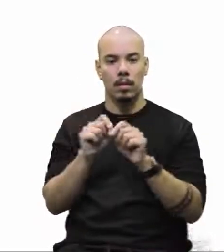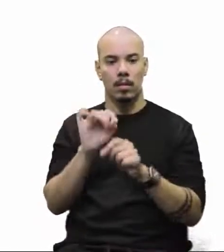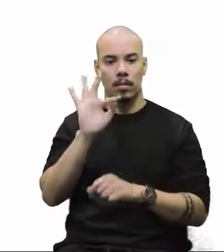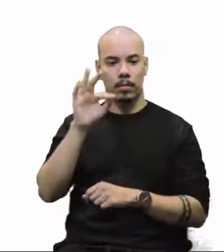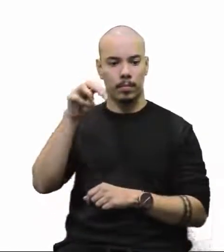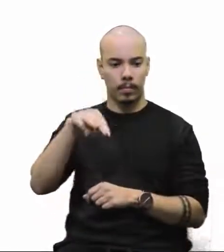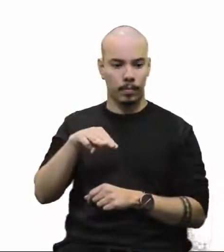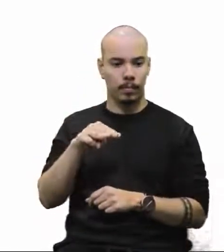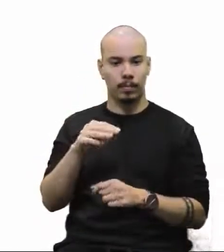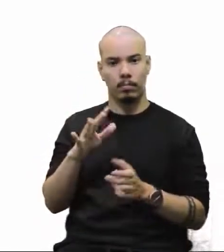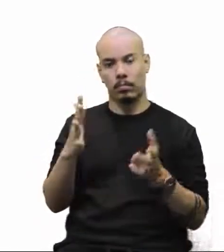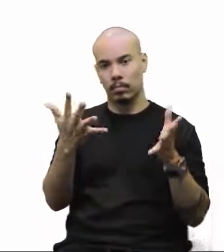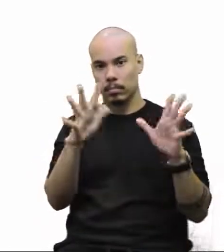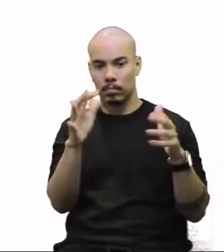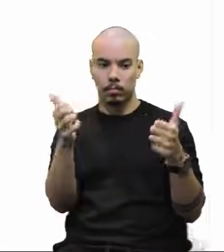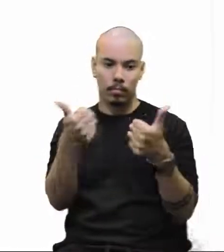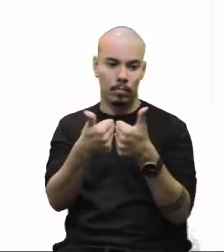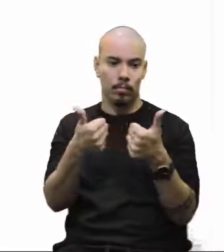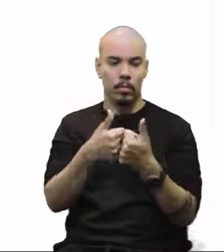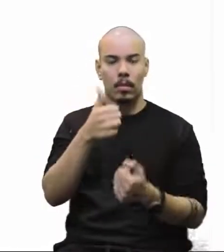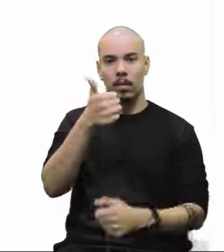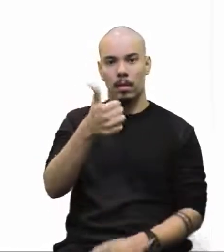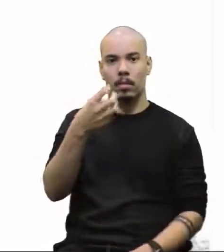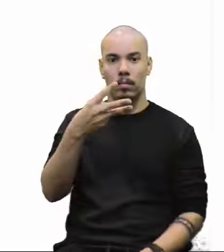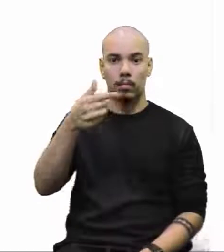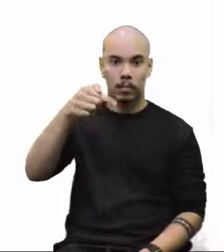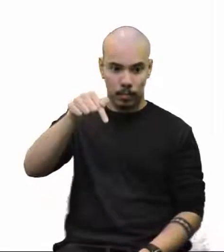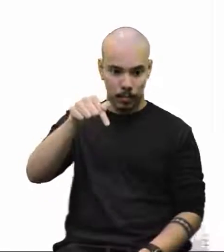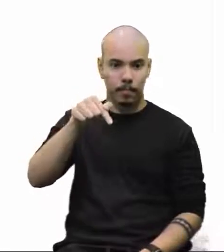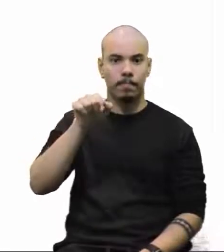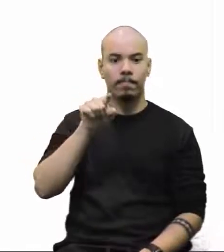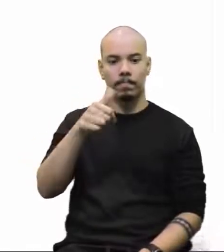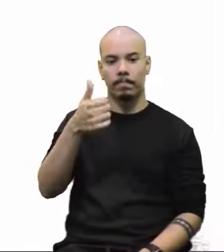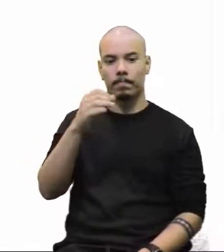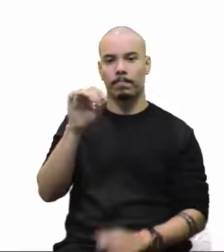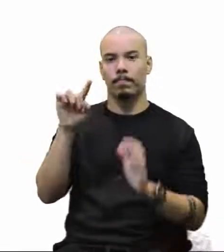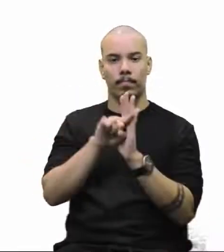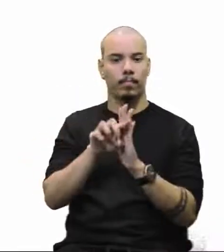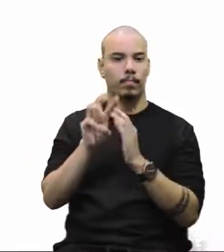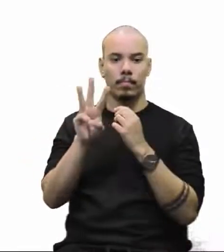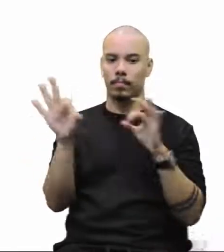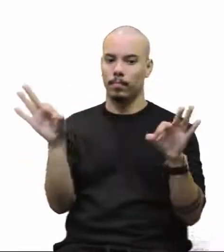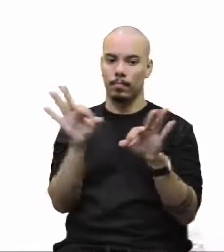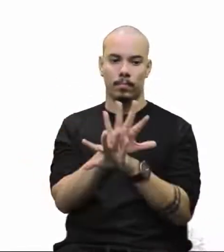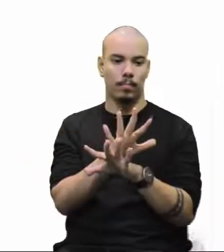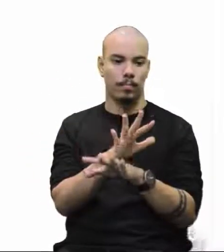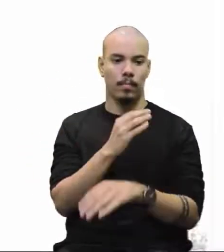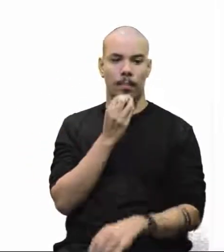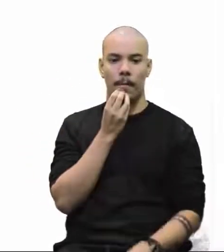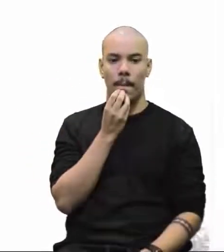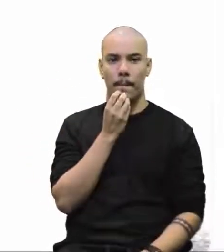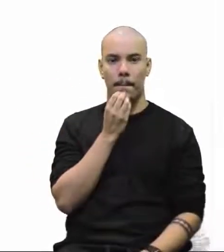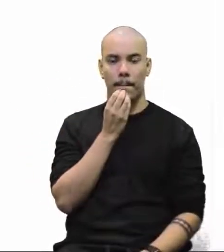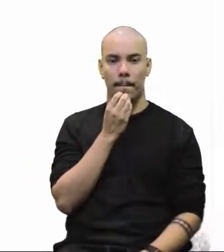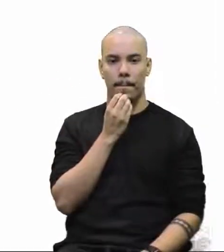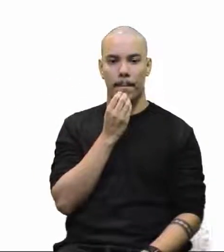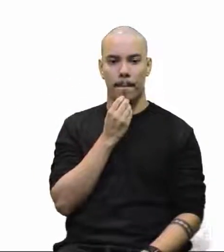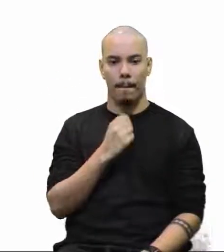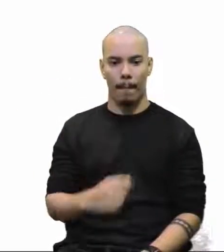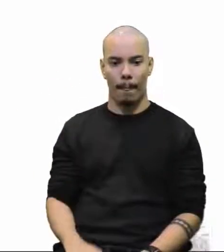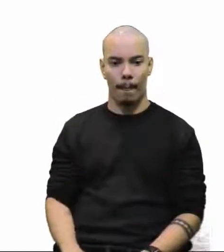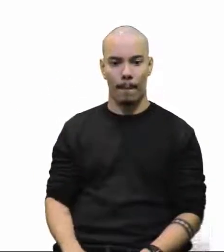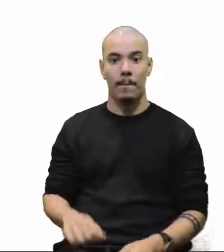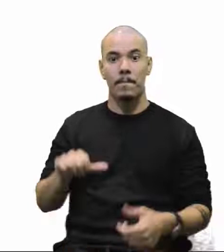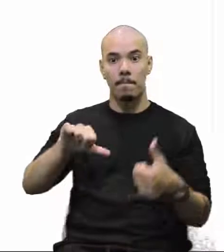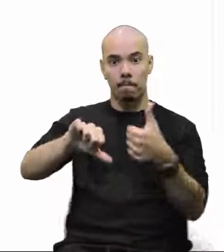e tal, aí depende. Mas como é aproximado, né? Achou 137 vezes 10 a menos 3.